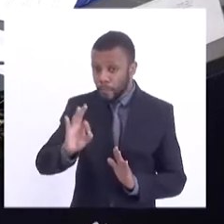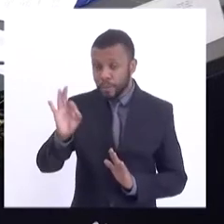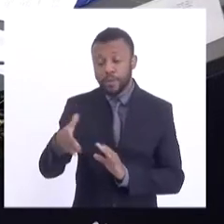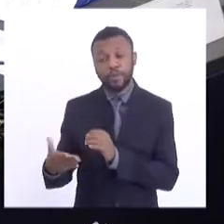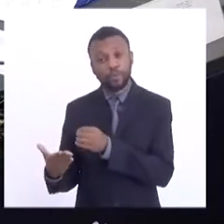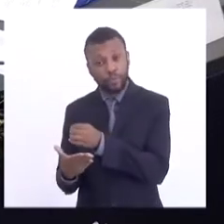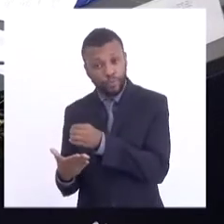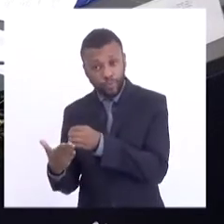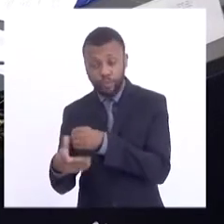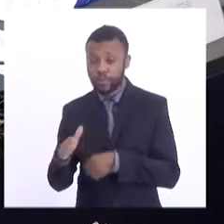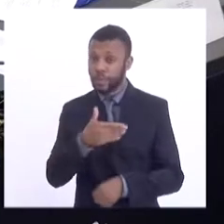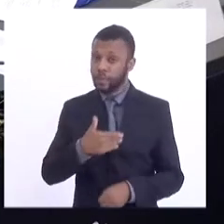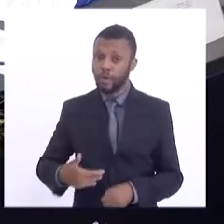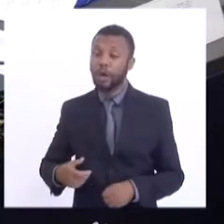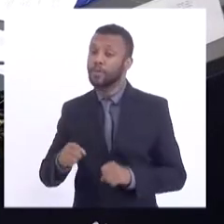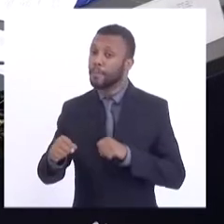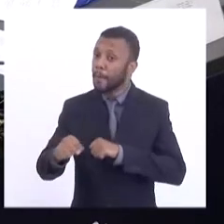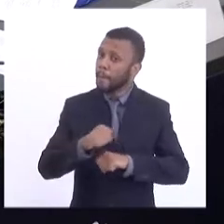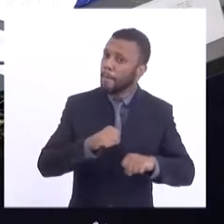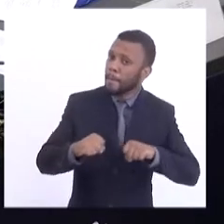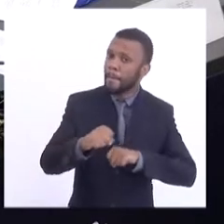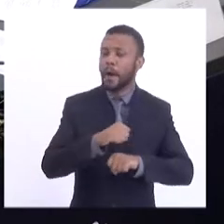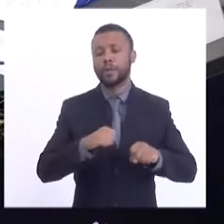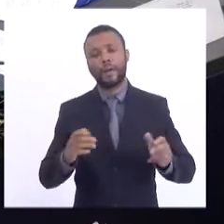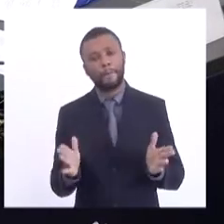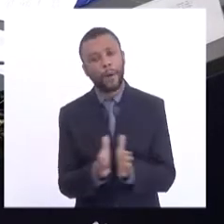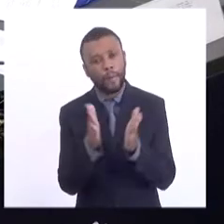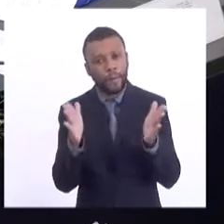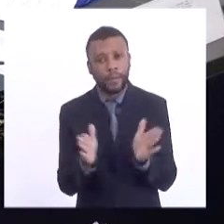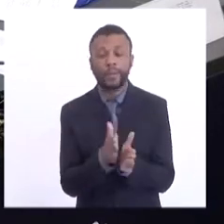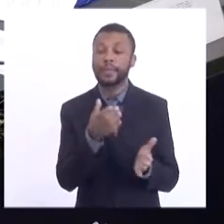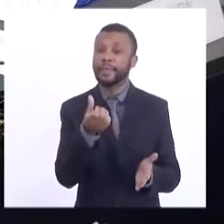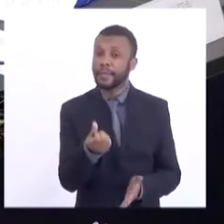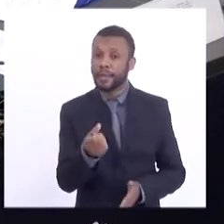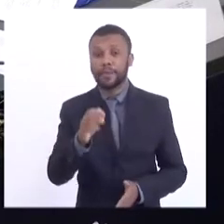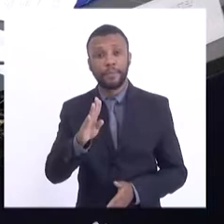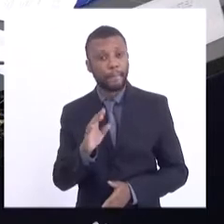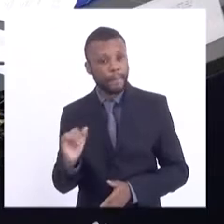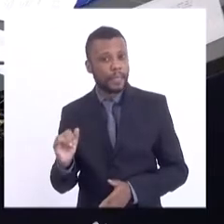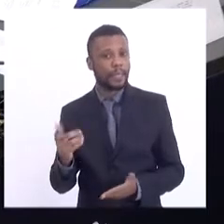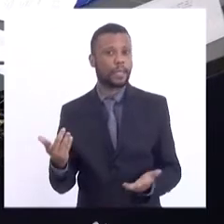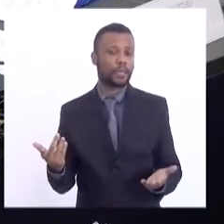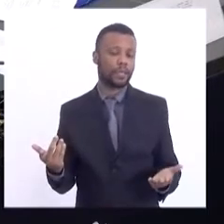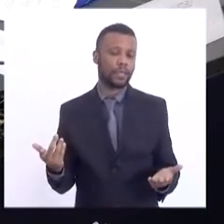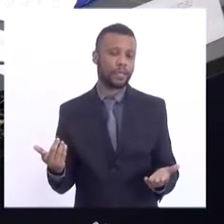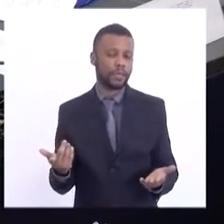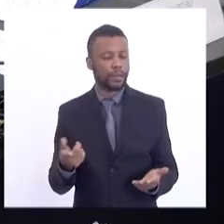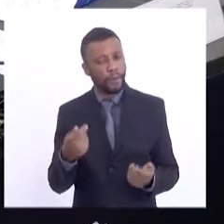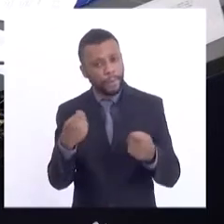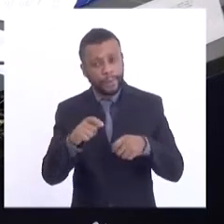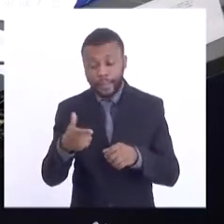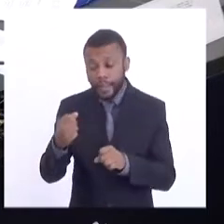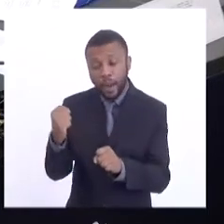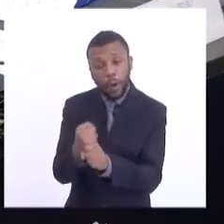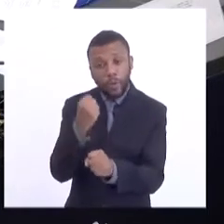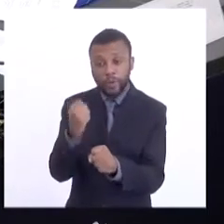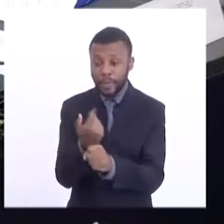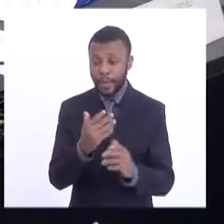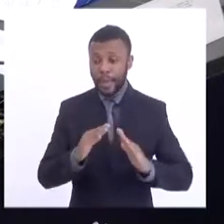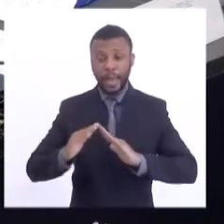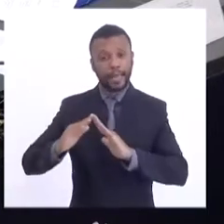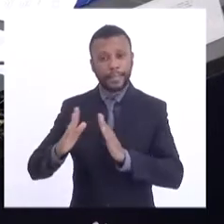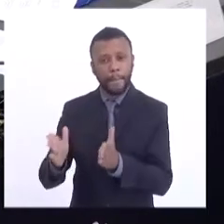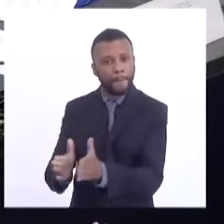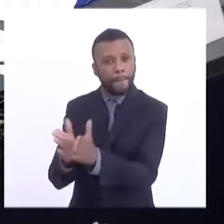Estadual de combate à pobreza que a ser bilhões tá tudo tem que fazer habitação Popular tá aqui